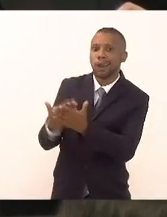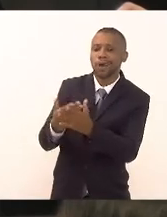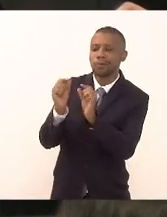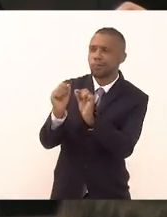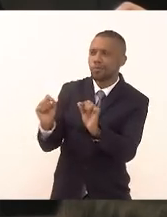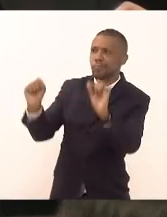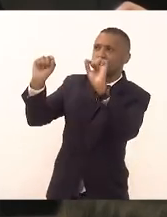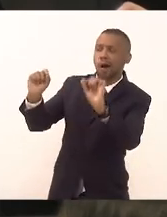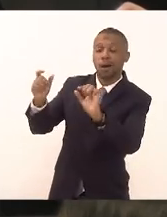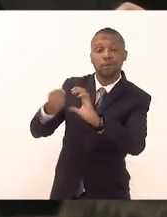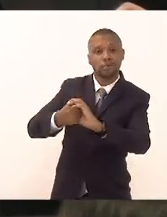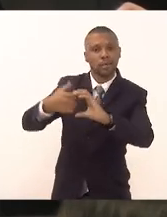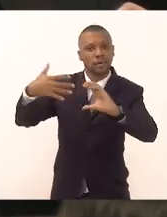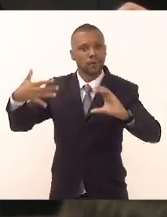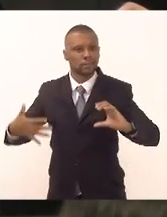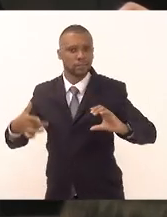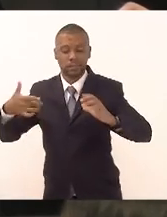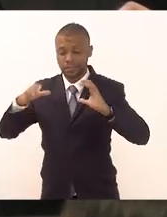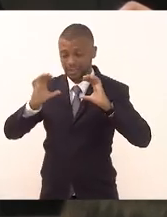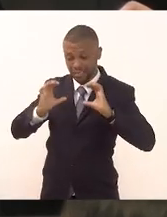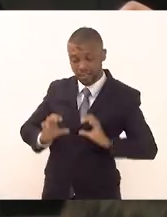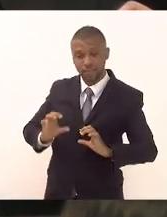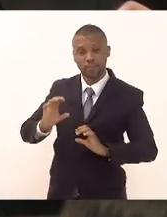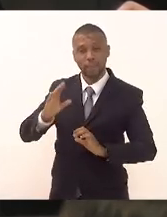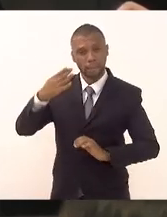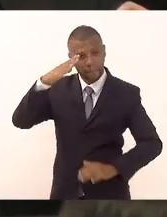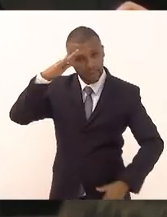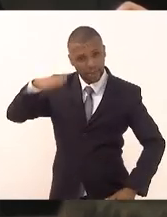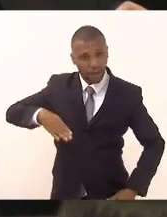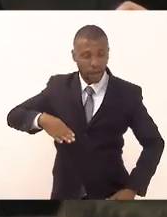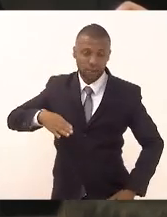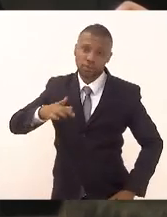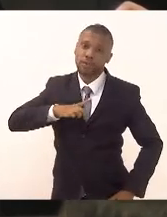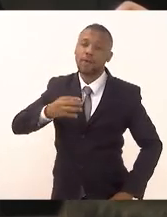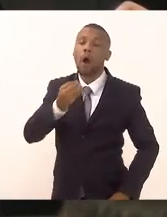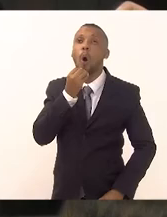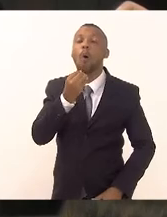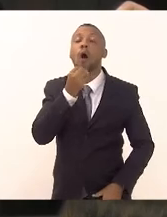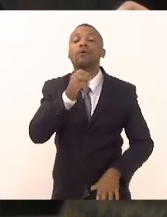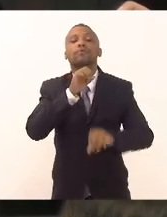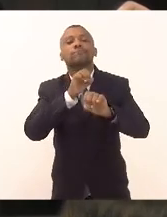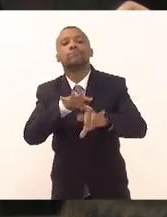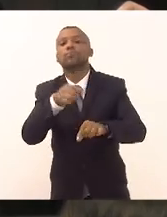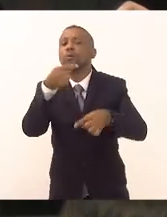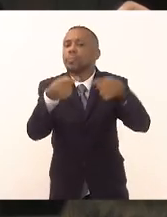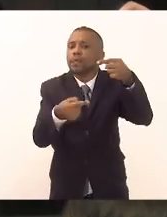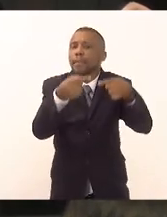tive a oportunidade de fazer um debate aprofundado na CCJ, não para ensinar nada a ninguém, que aqui nós